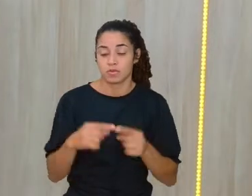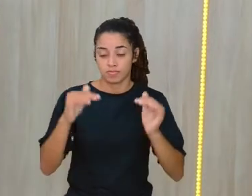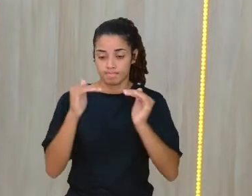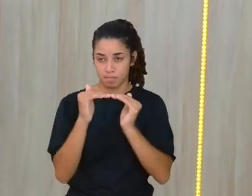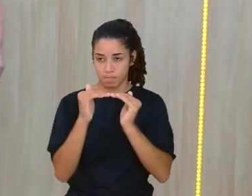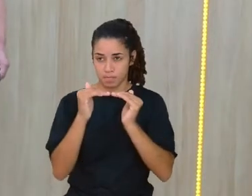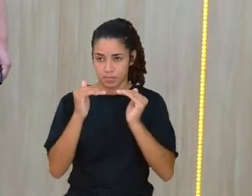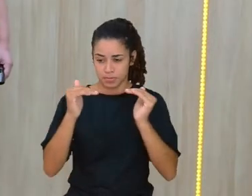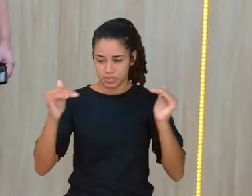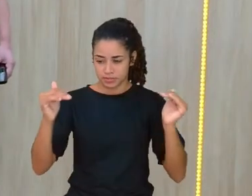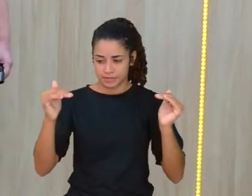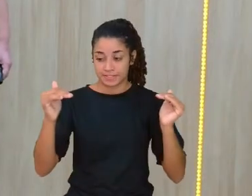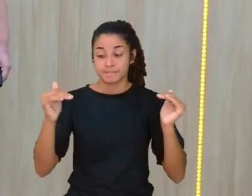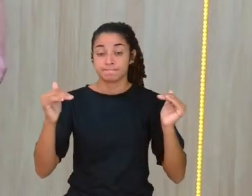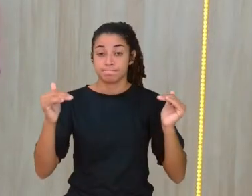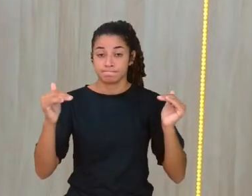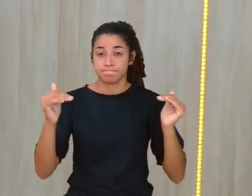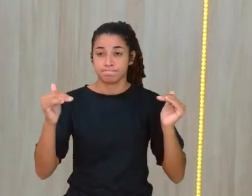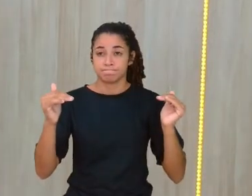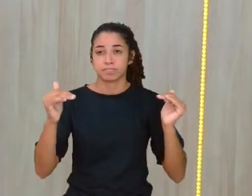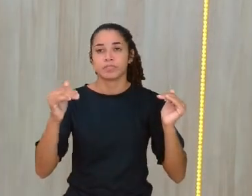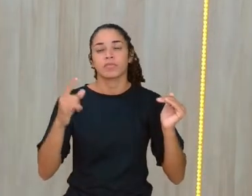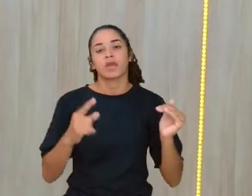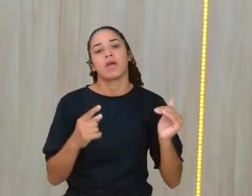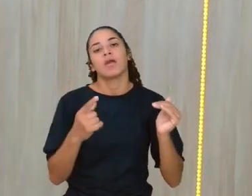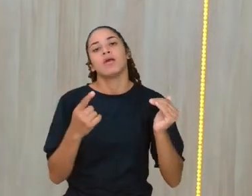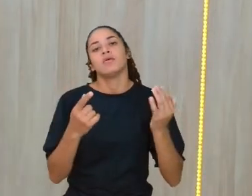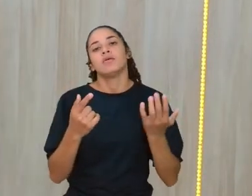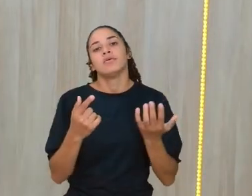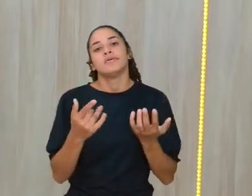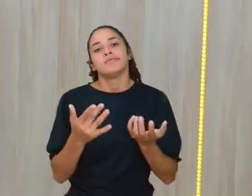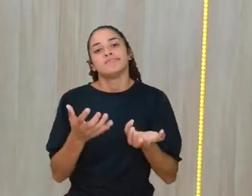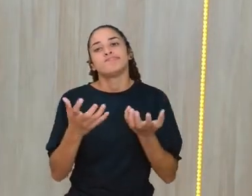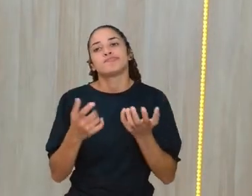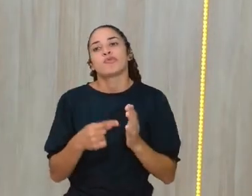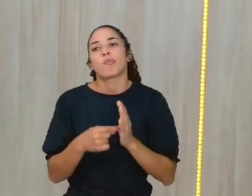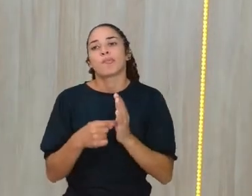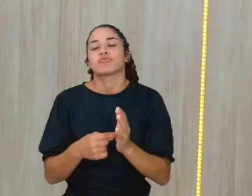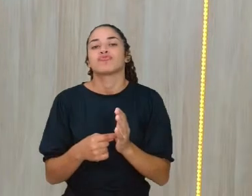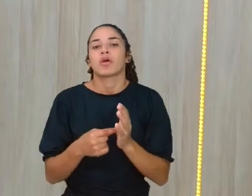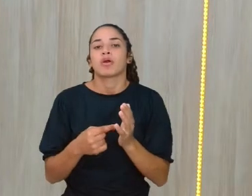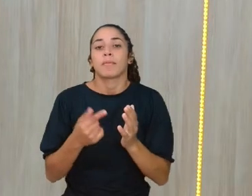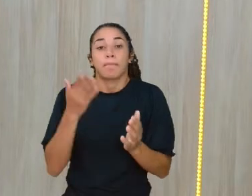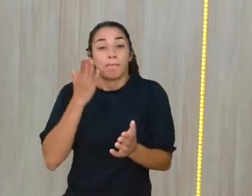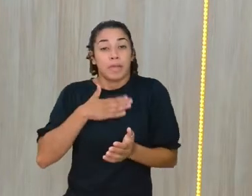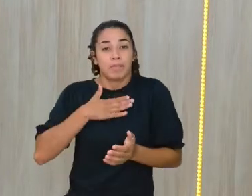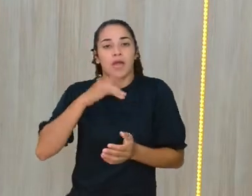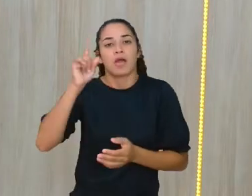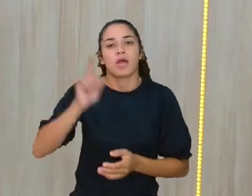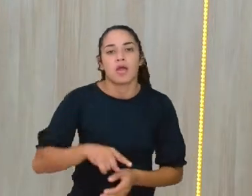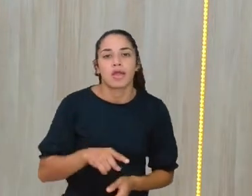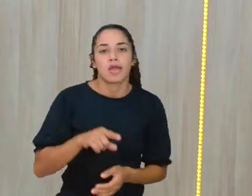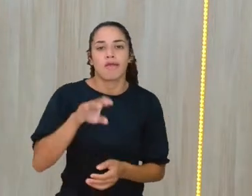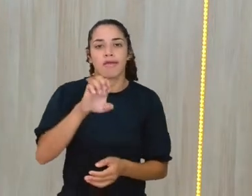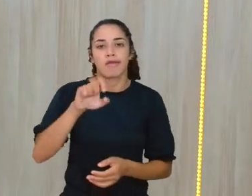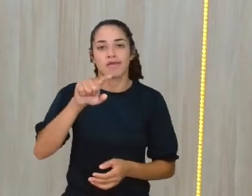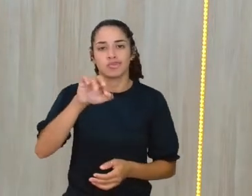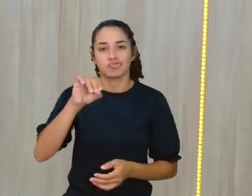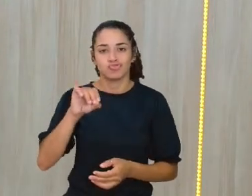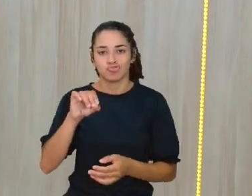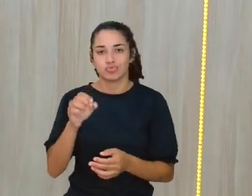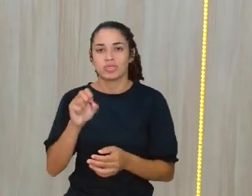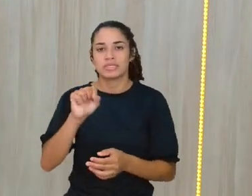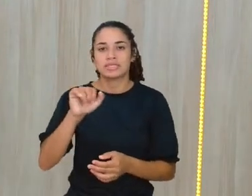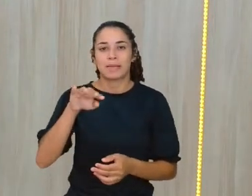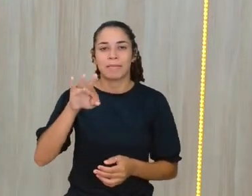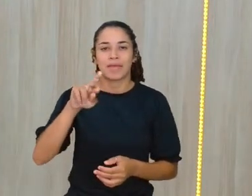esta reta aqui, a reta X, que eu estou considerando como eixo de simetria, tá? Então, se eu dobrar em